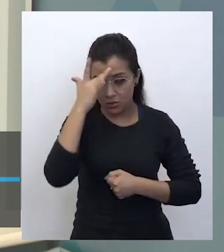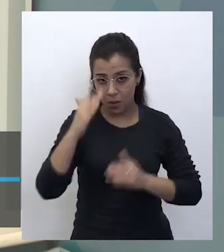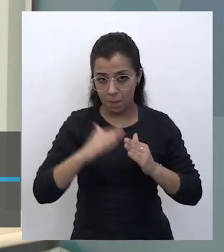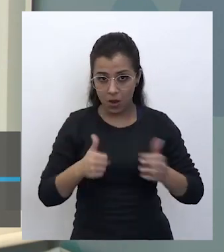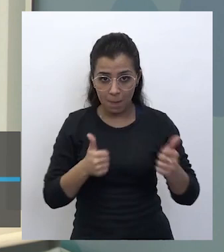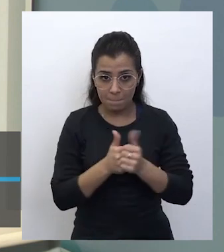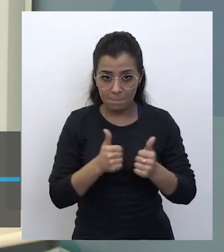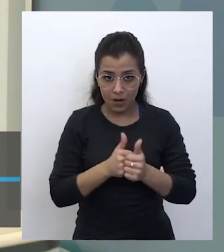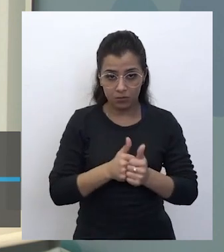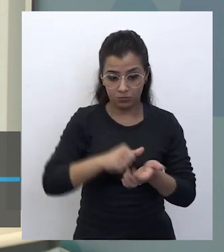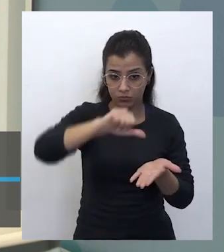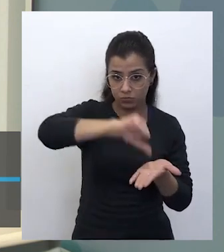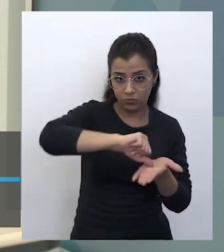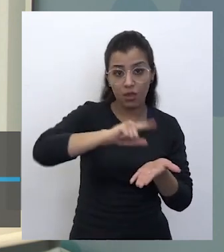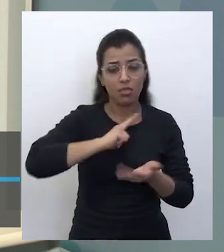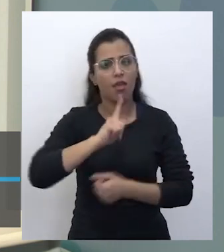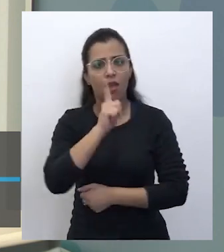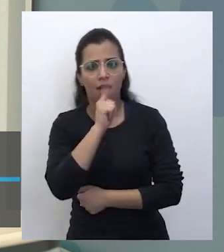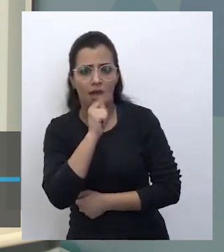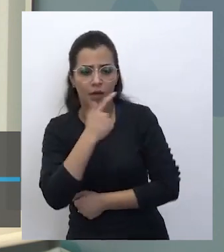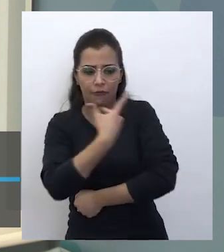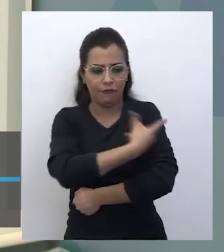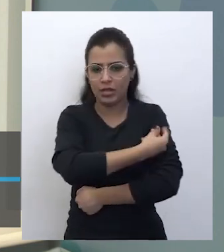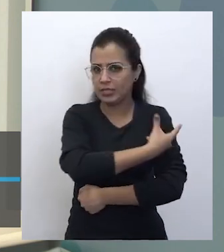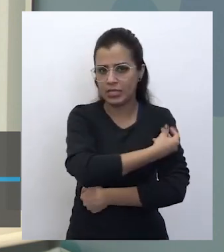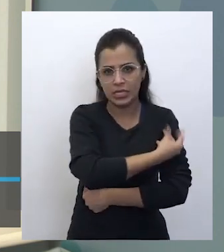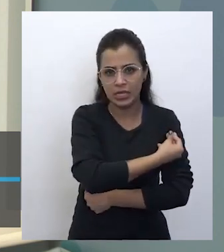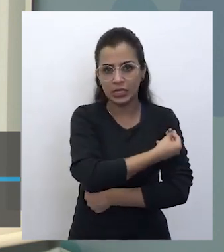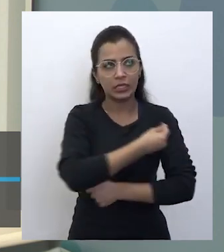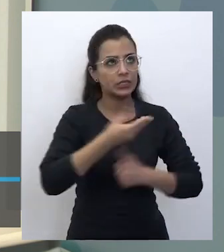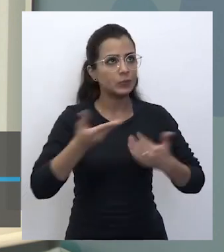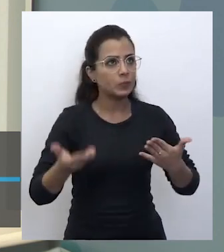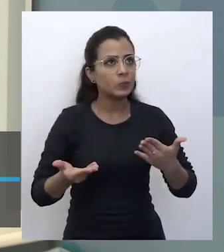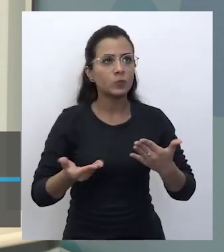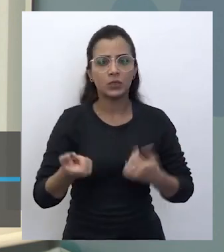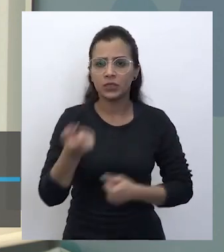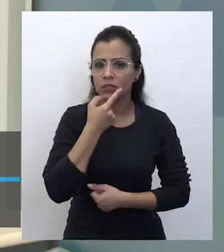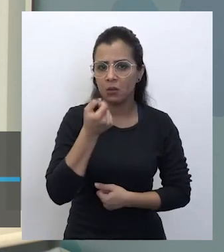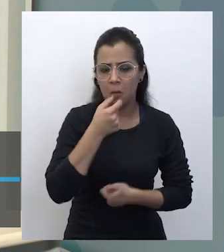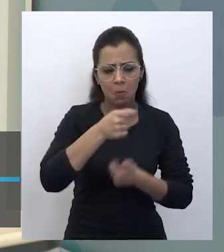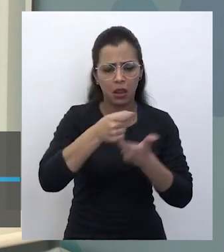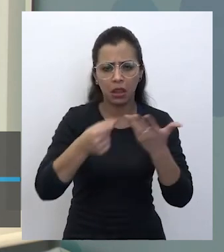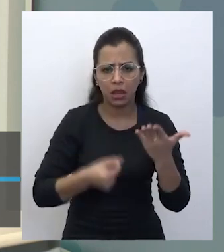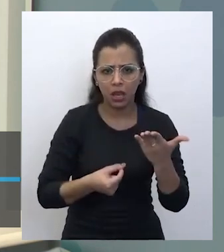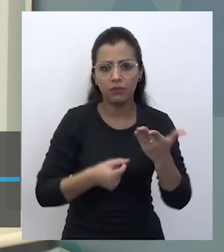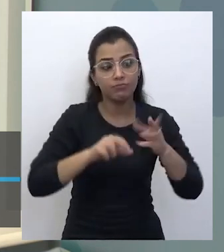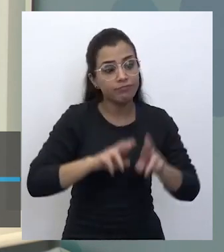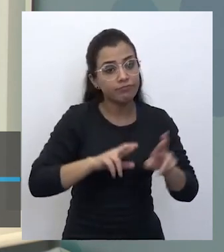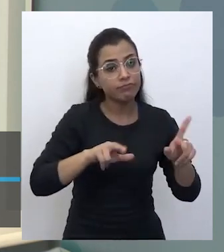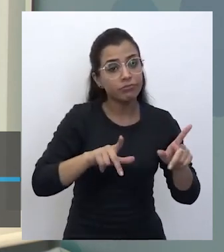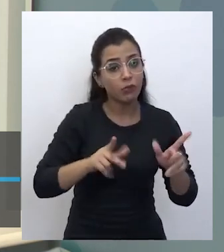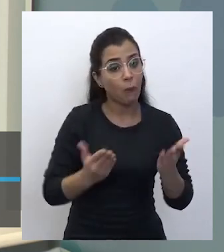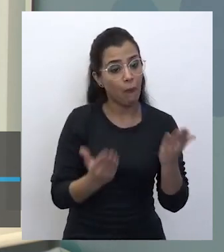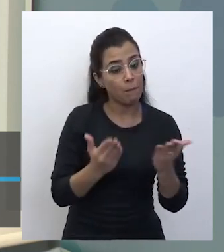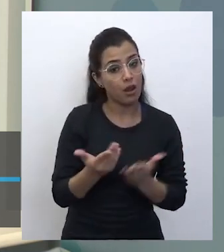tem acesso a água encanada, tem acesso a, sei lá, vacinas, né? Acesso a antibióticos, e tudo isso faz uma grande diferença. Coisas que não tinha na